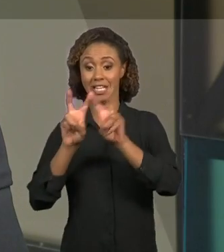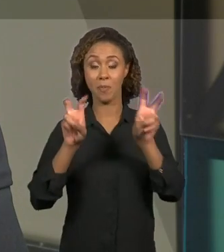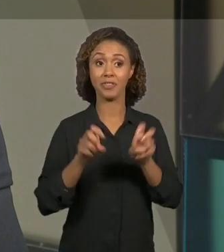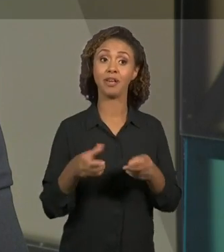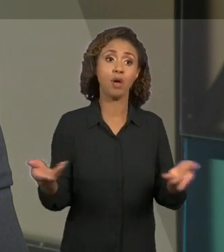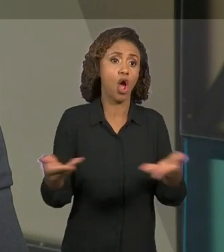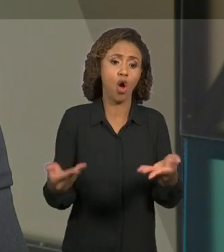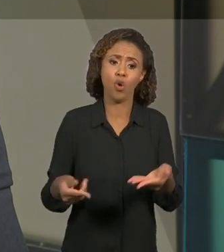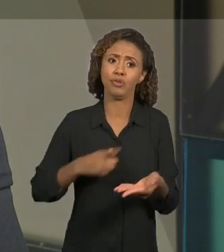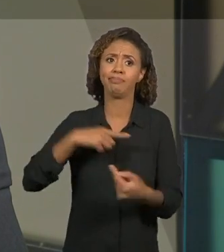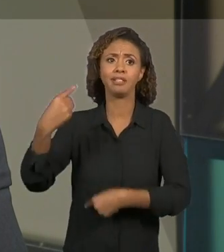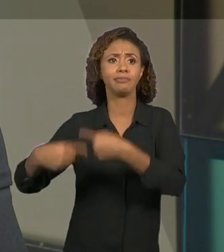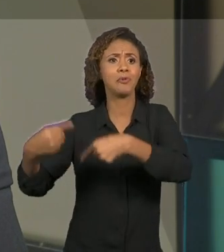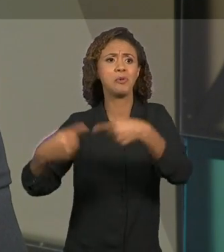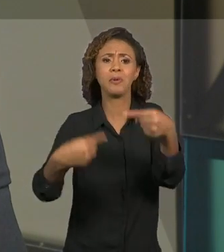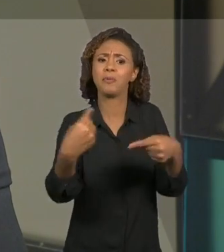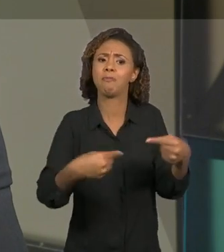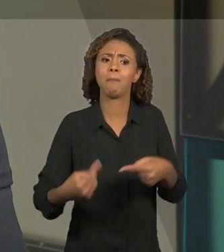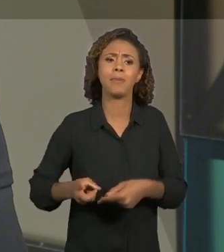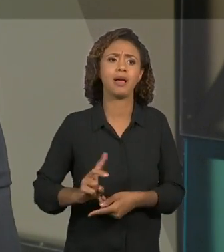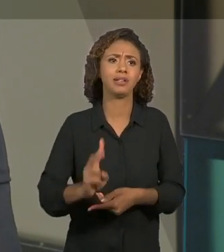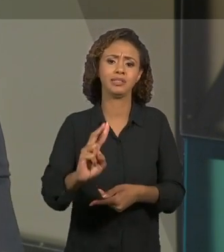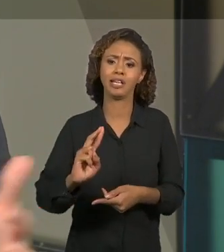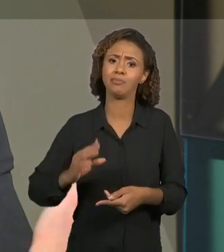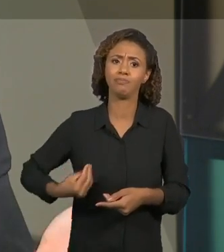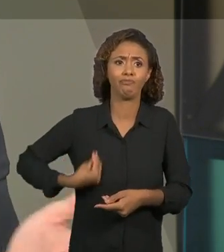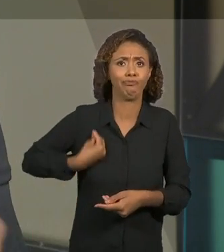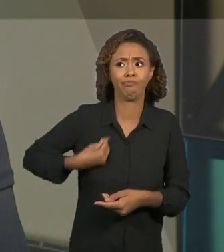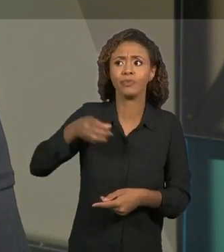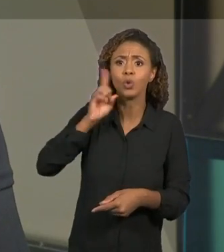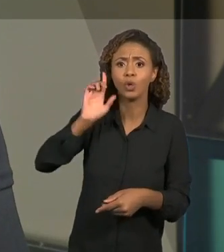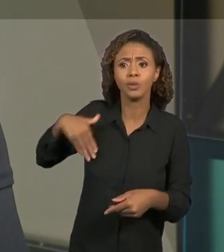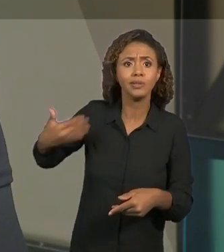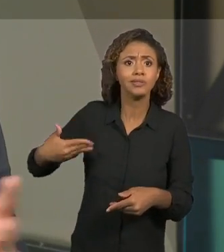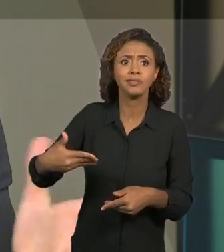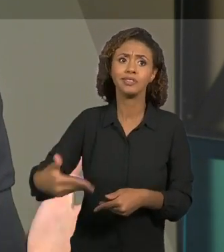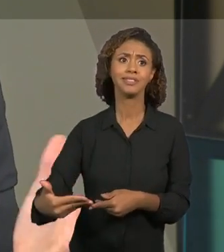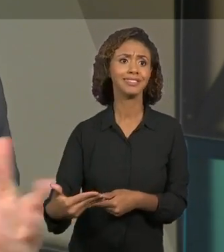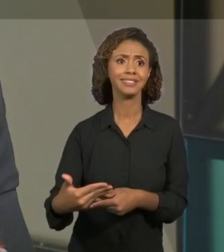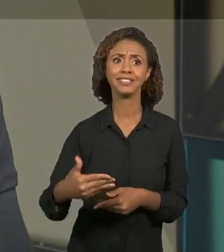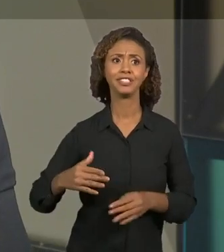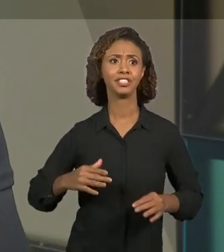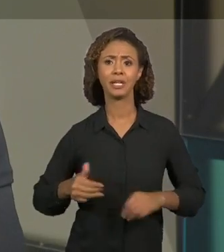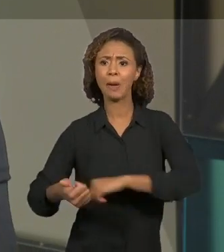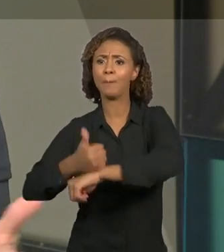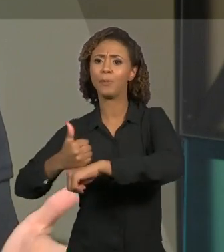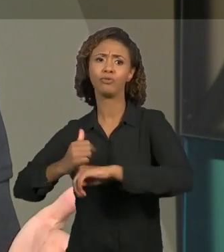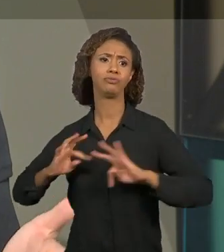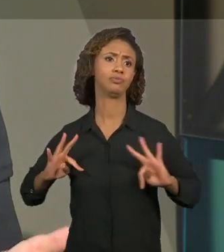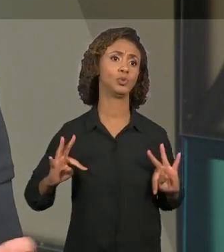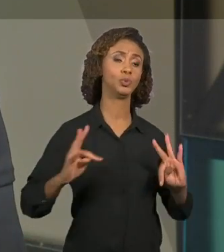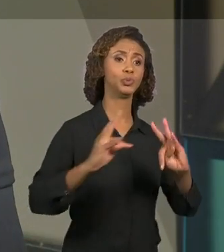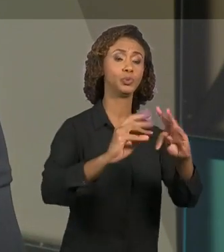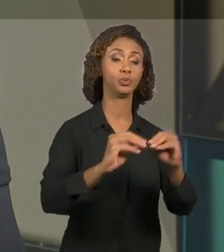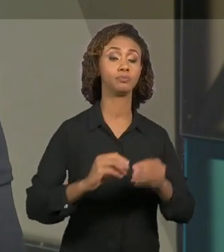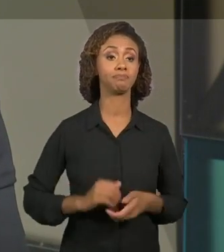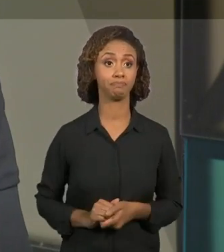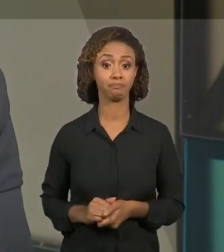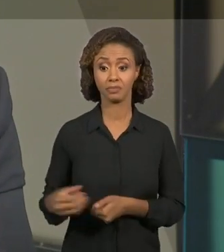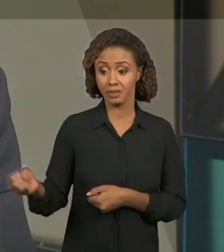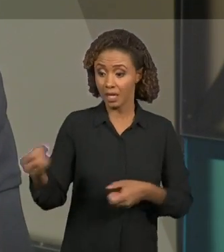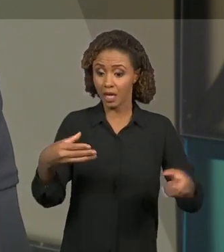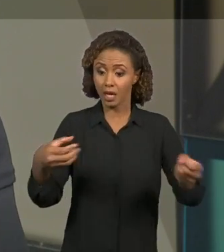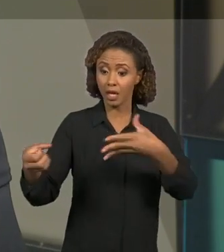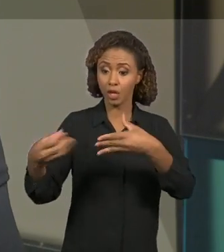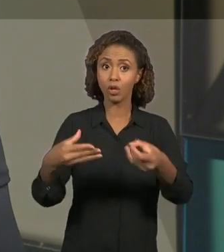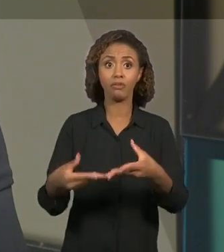nação dos temas assim que estão no dia a dia ide das de todas as profissões né a inovação ela é uma realidade